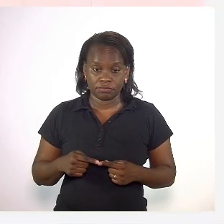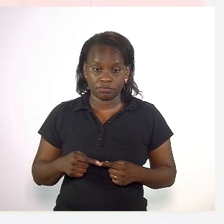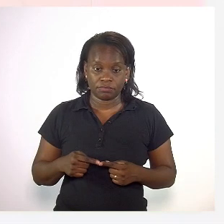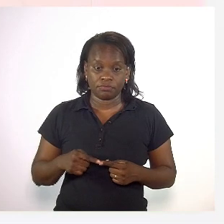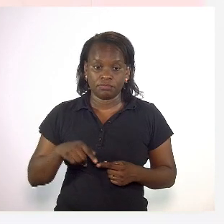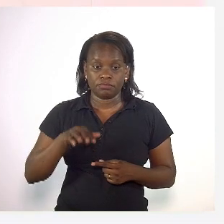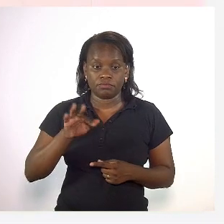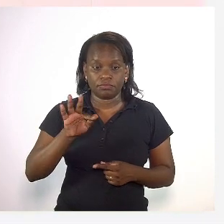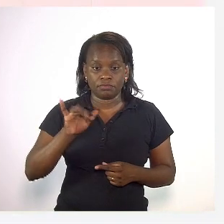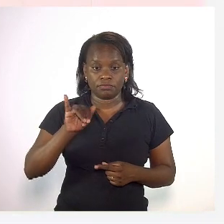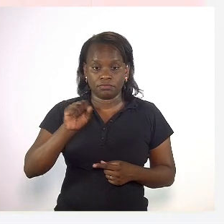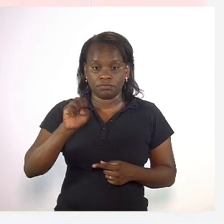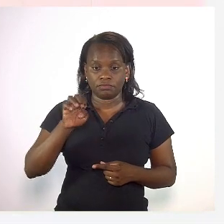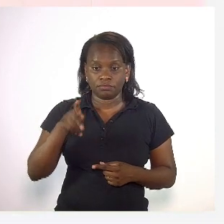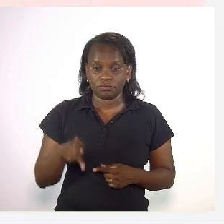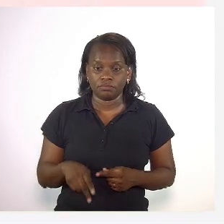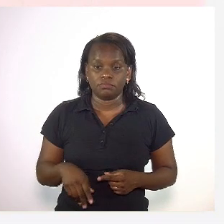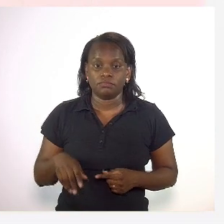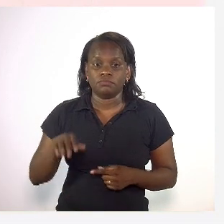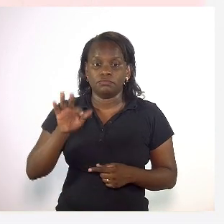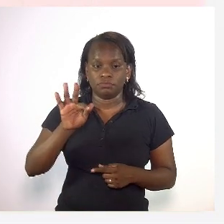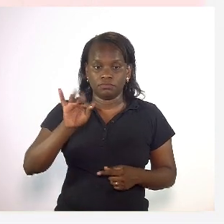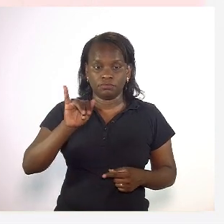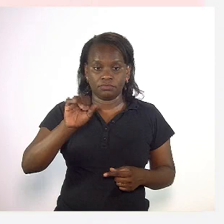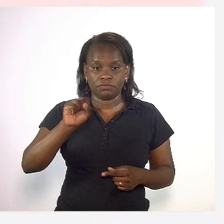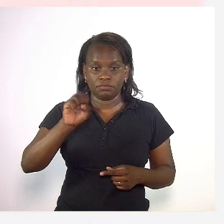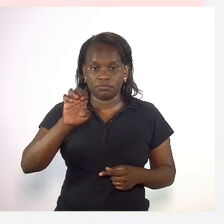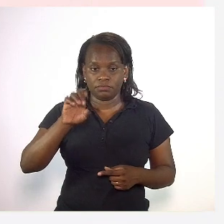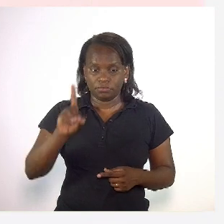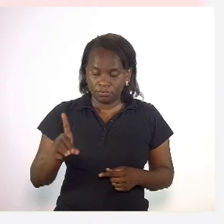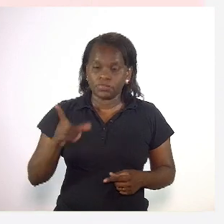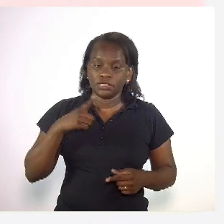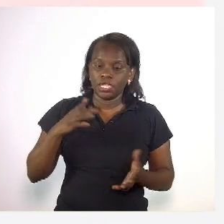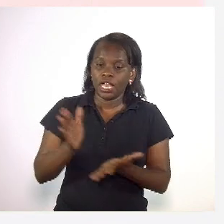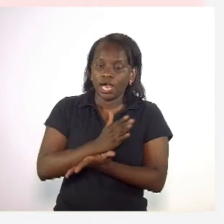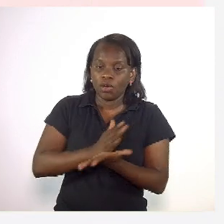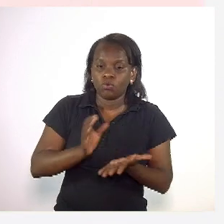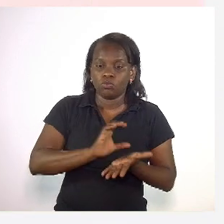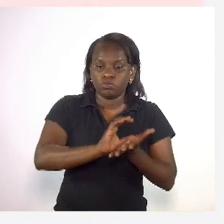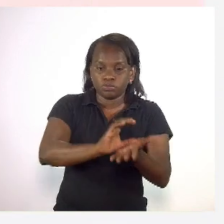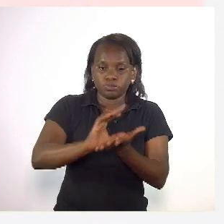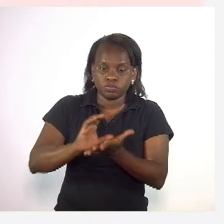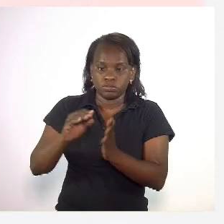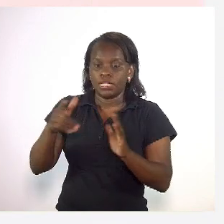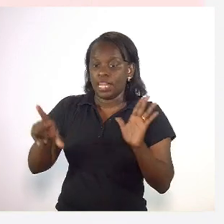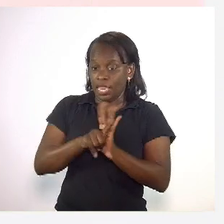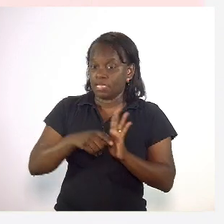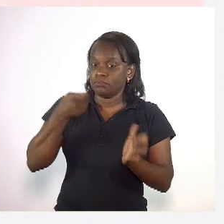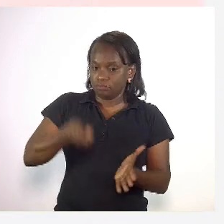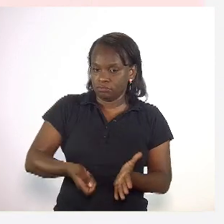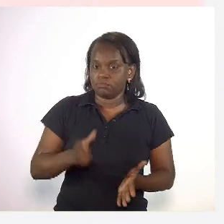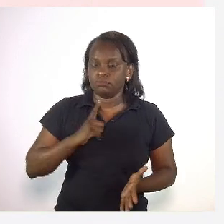do FISED. Bem, a aplicação do FISED ela tem algumas destinações postas na lei. Né? E aqui